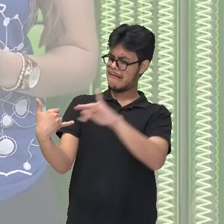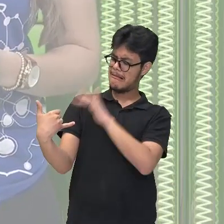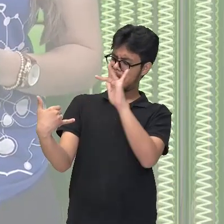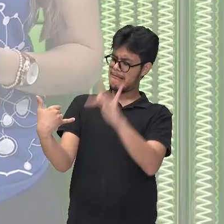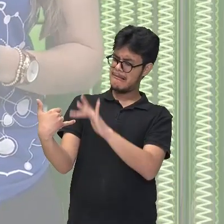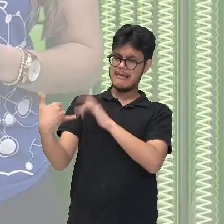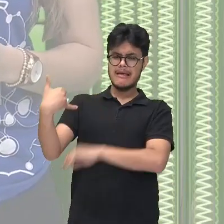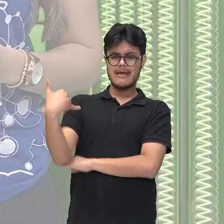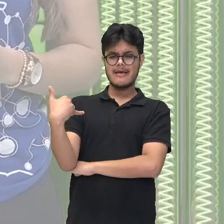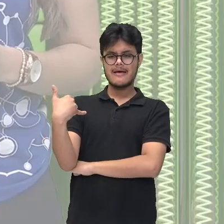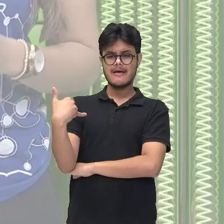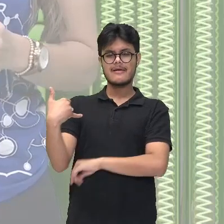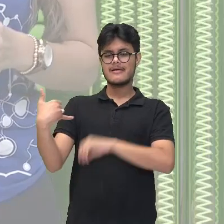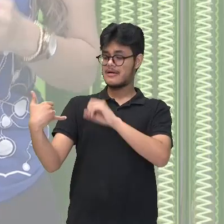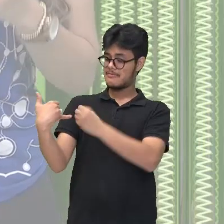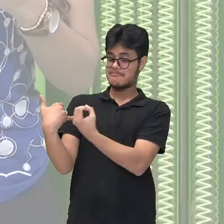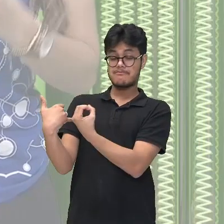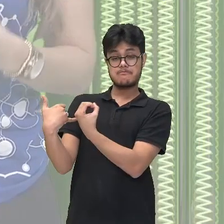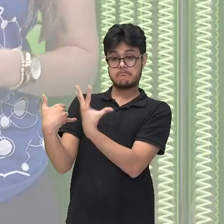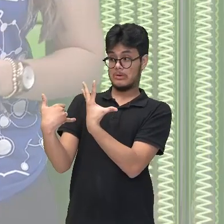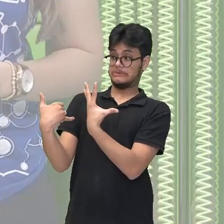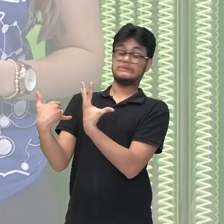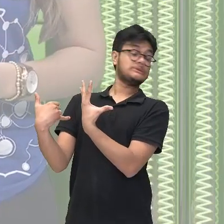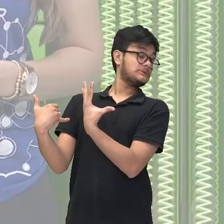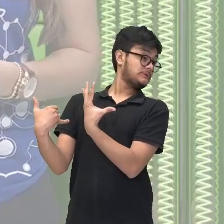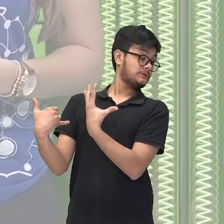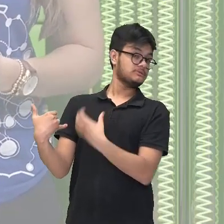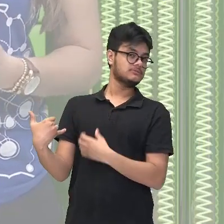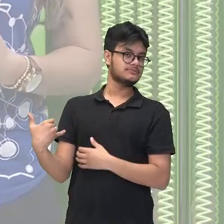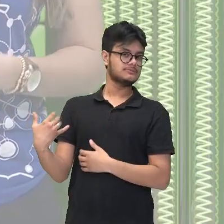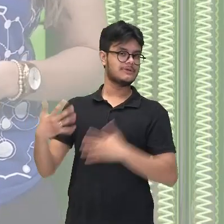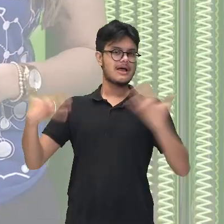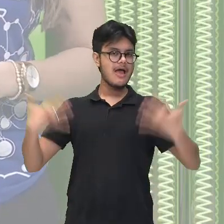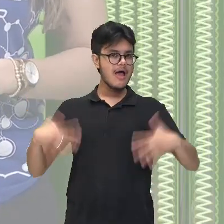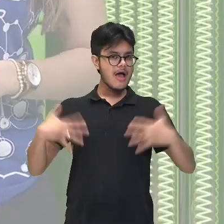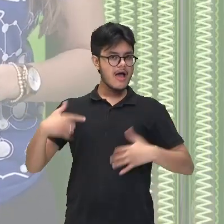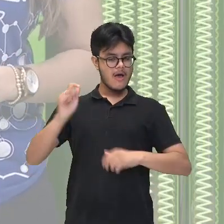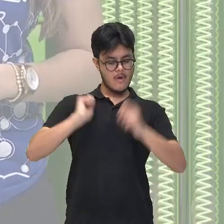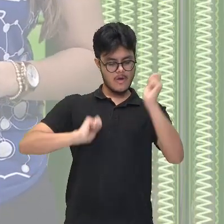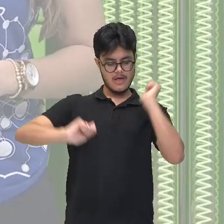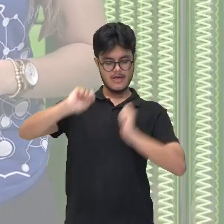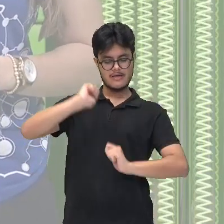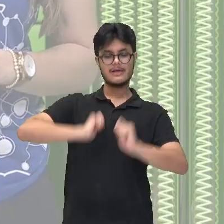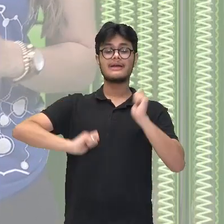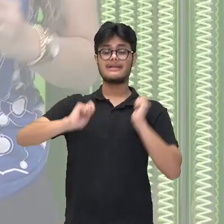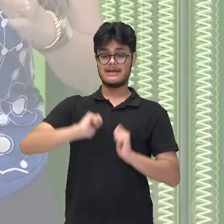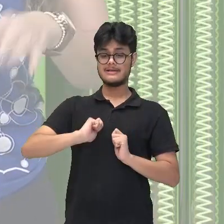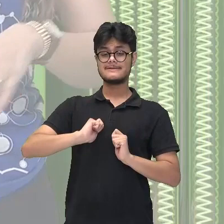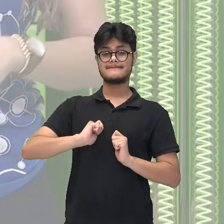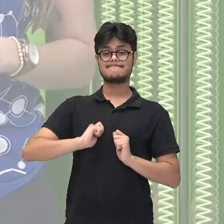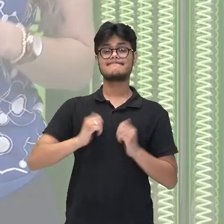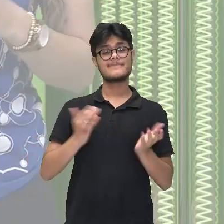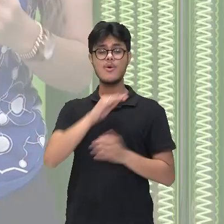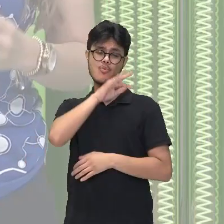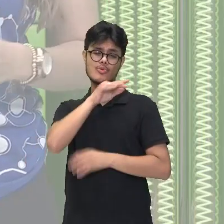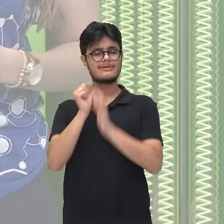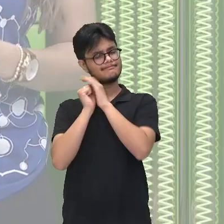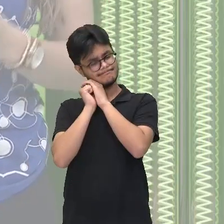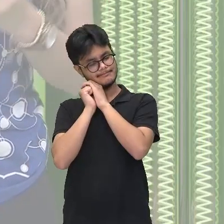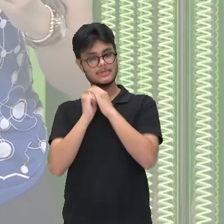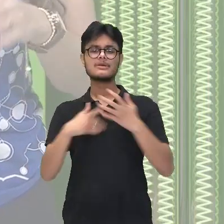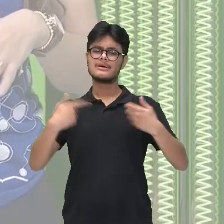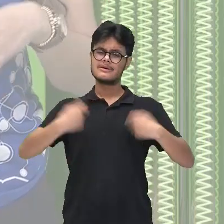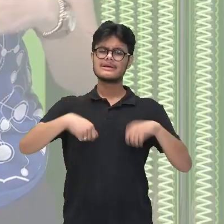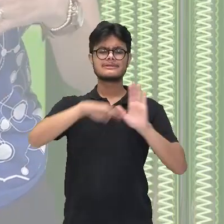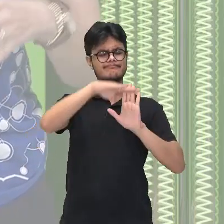porque a luz te deixa muito estimulado e isso prejudica teu sono. Então, faz aquela rotina do